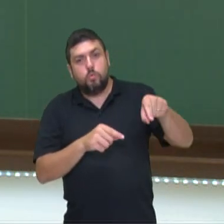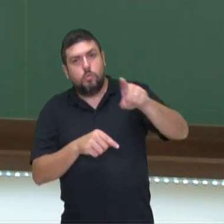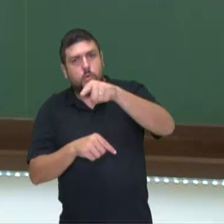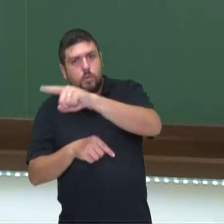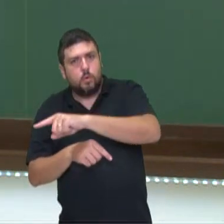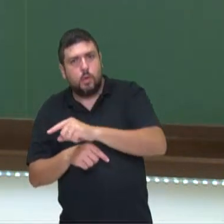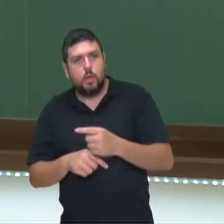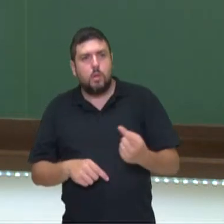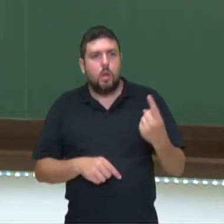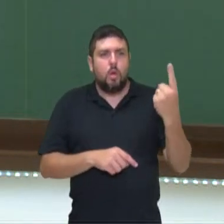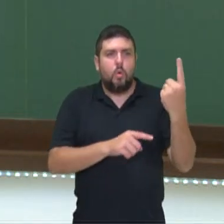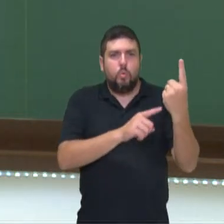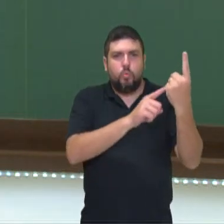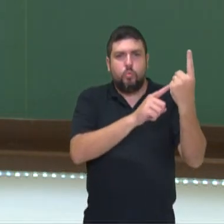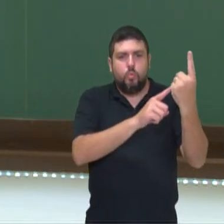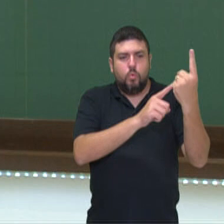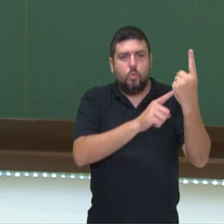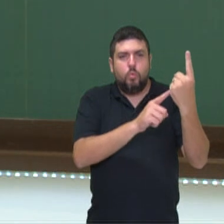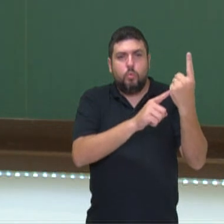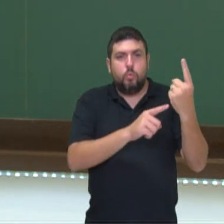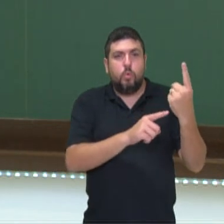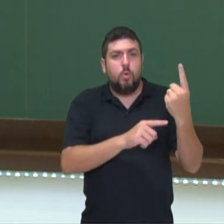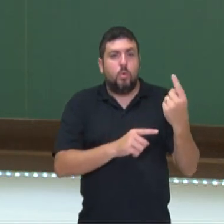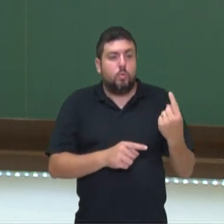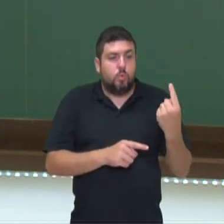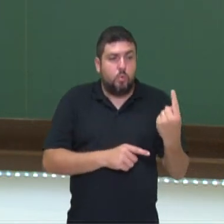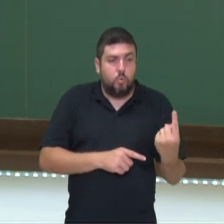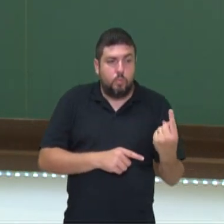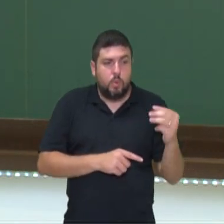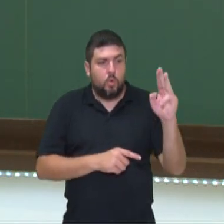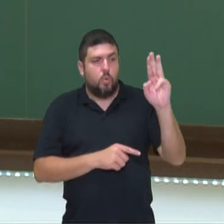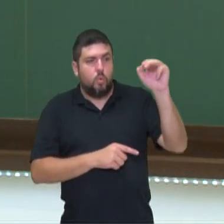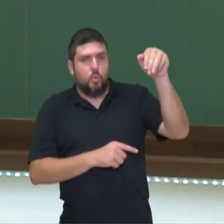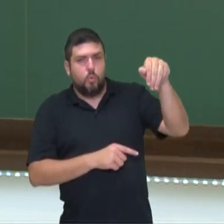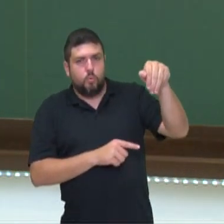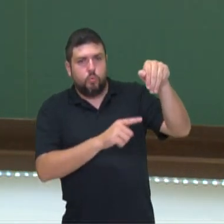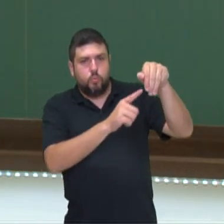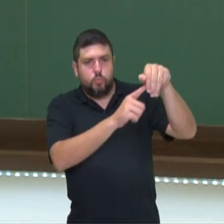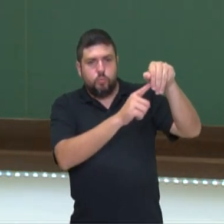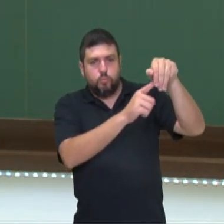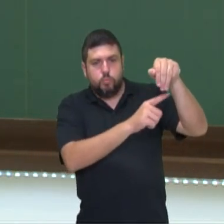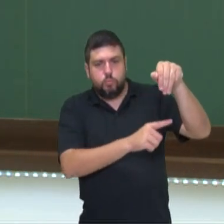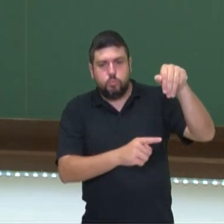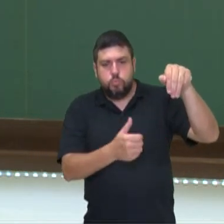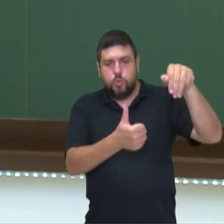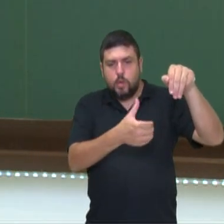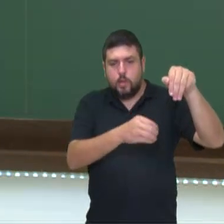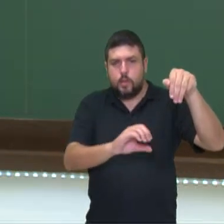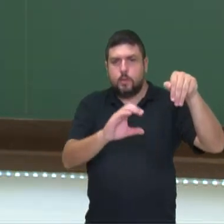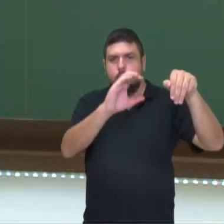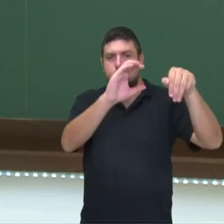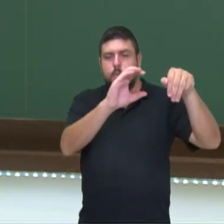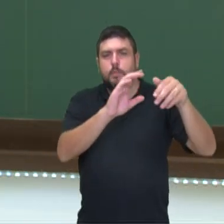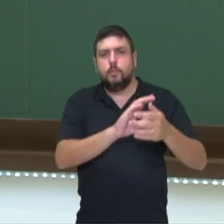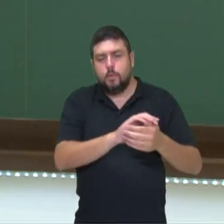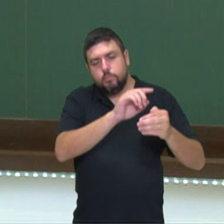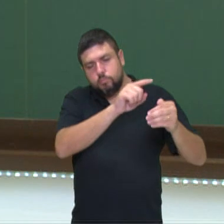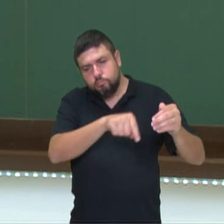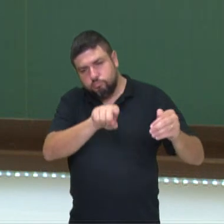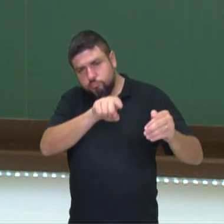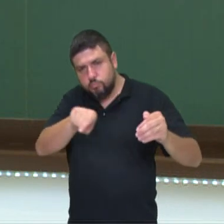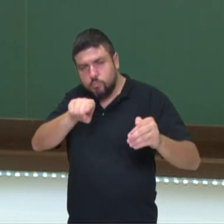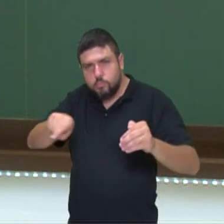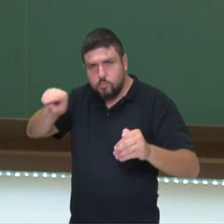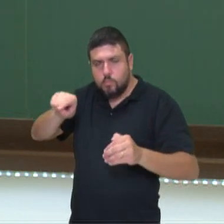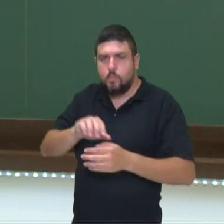milhar equivale a 10 centenas. Então, eu vou começar a emprestar, transformar as equivalências a partir